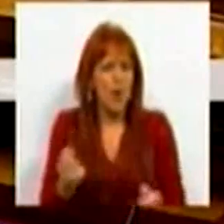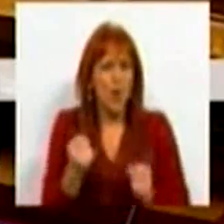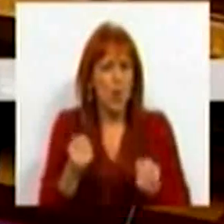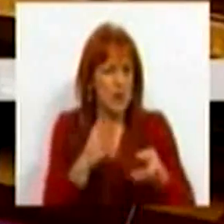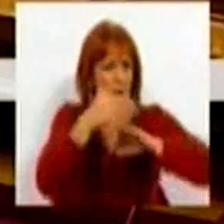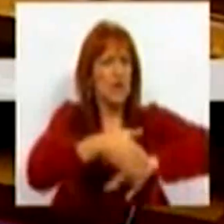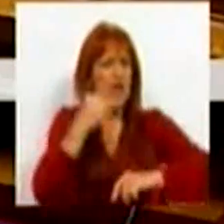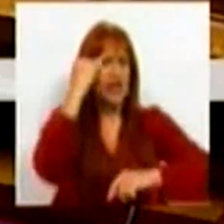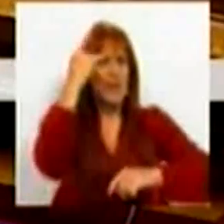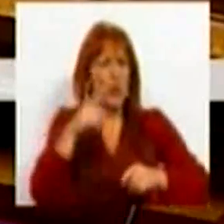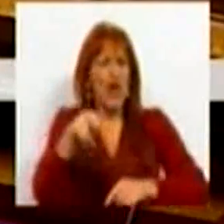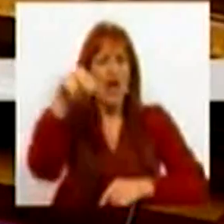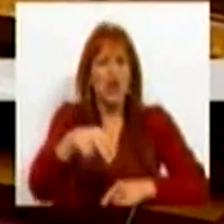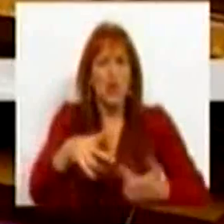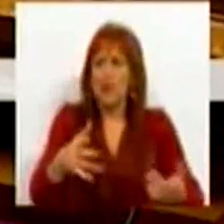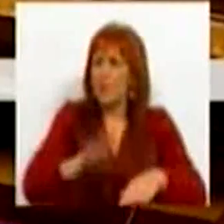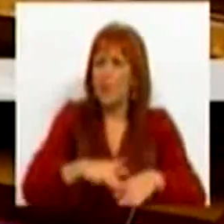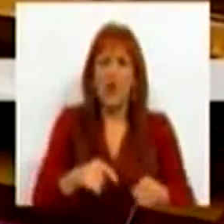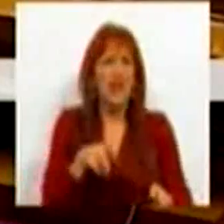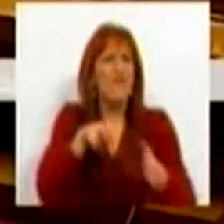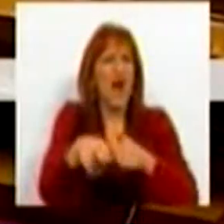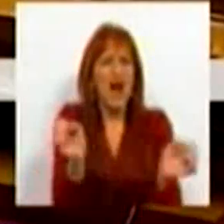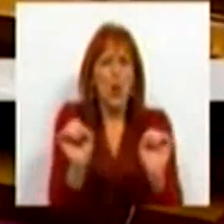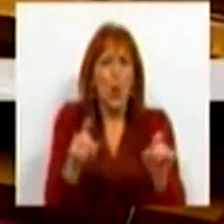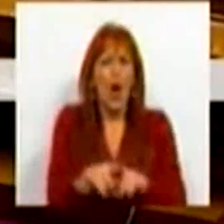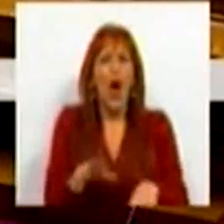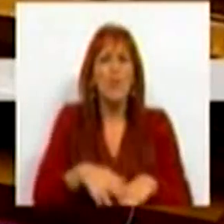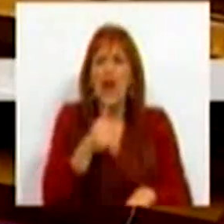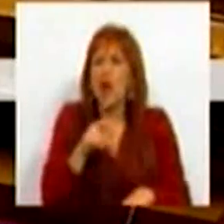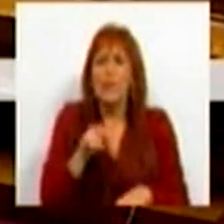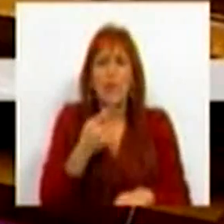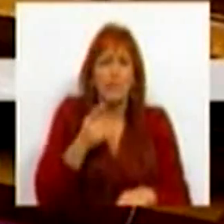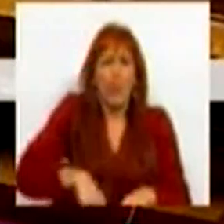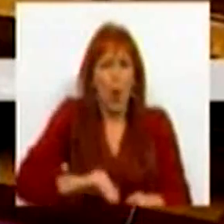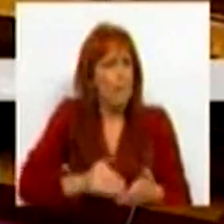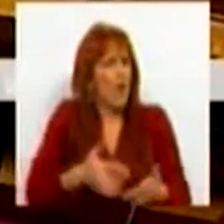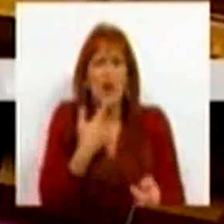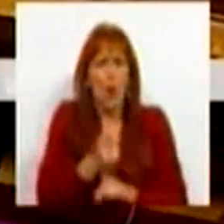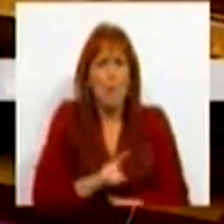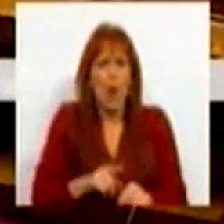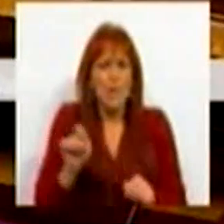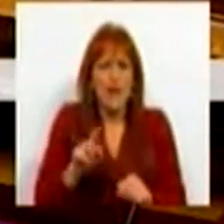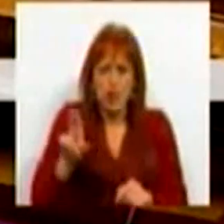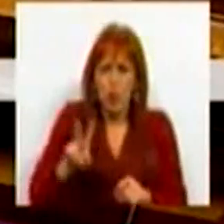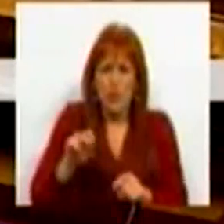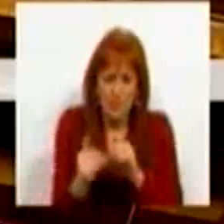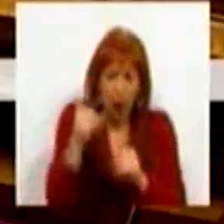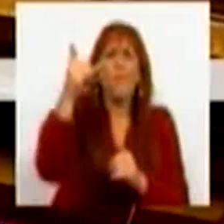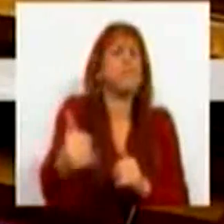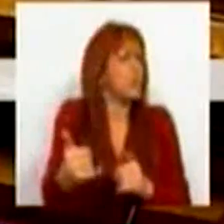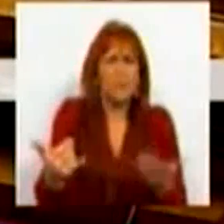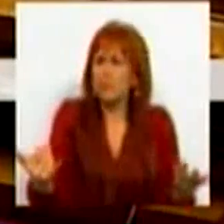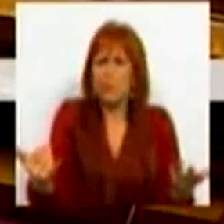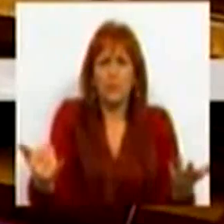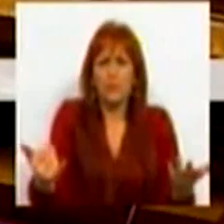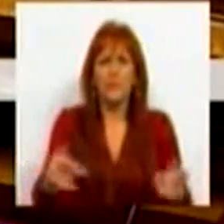a aceder a uma especialidade em junho, por falta de vaga ou por opção, repetir essa mesma prova no mês de novembro imediatamente